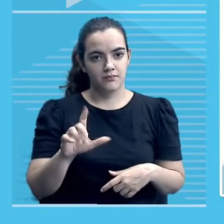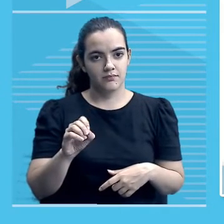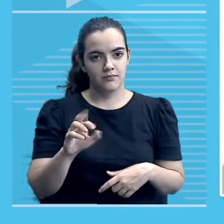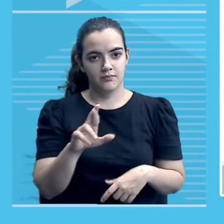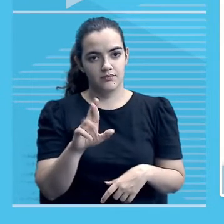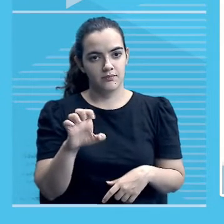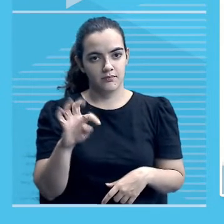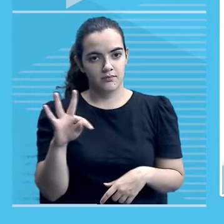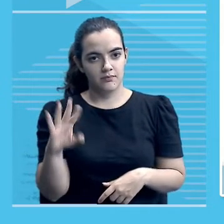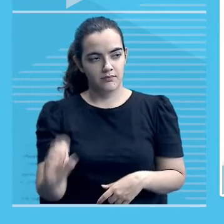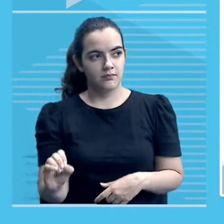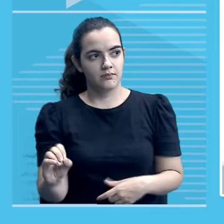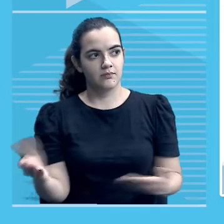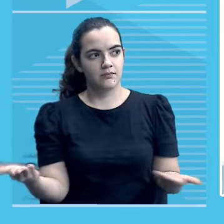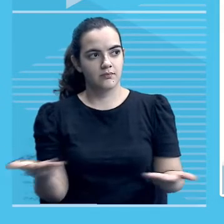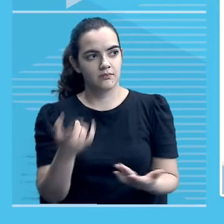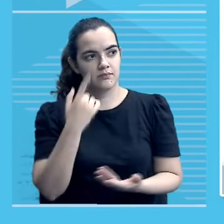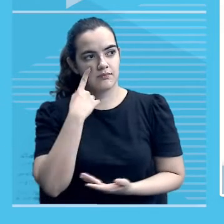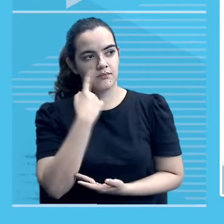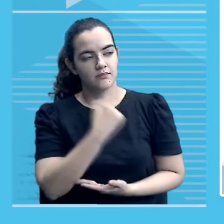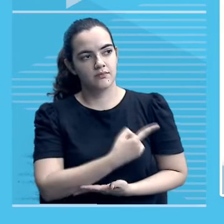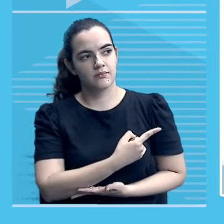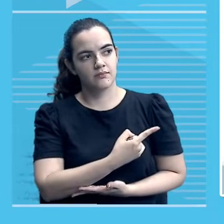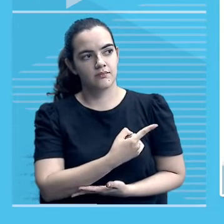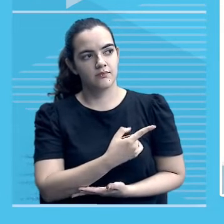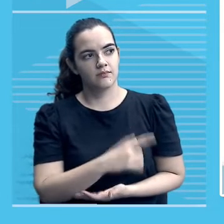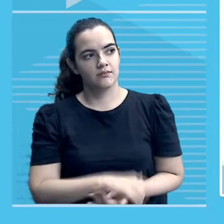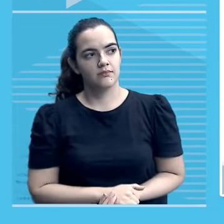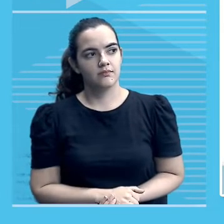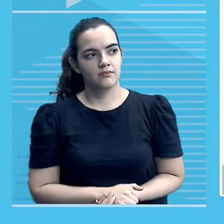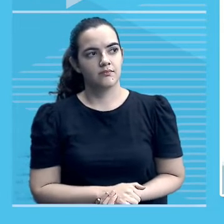ferroso. O outro você pode colocar cloreto de ferro 3